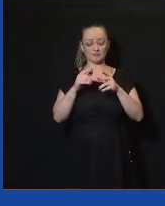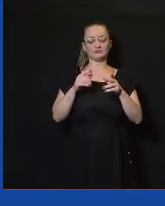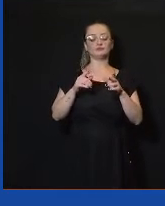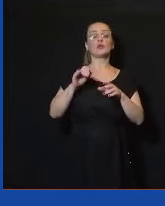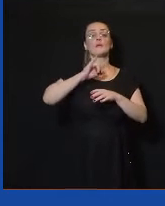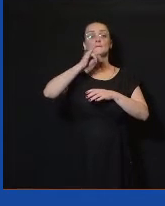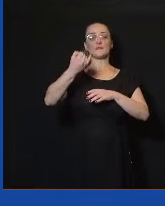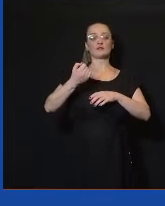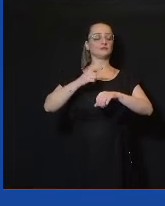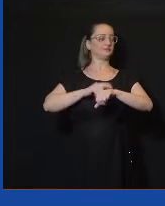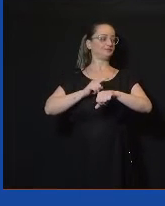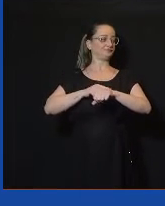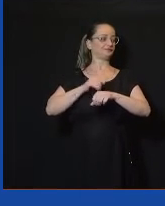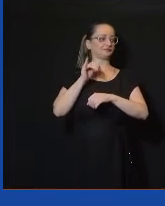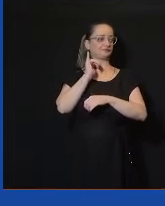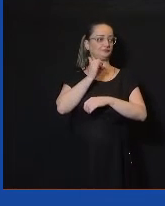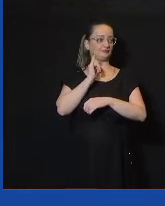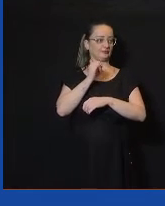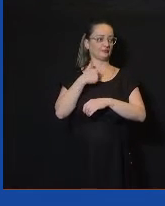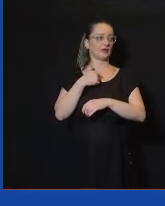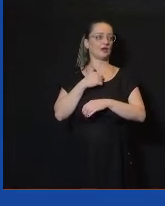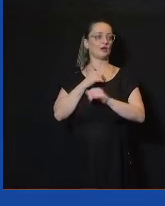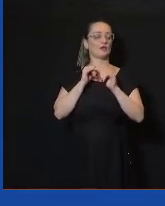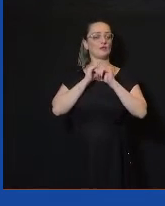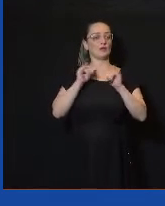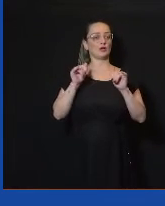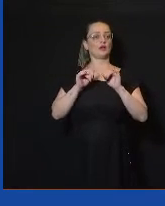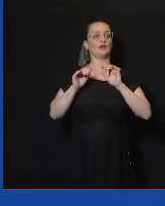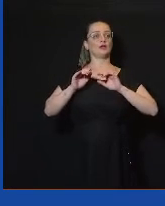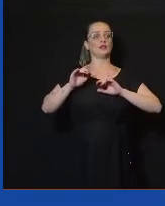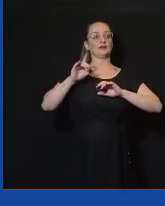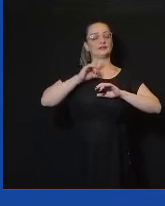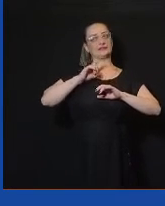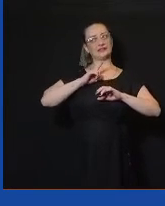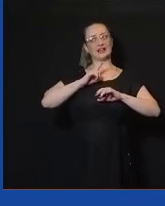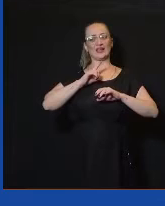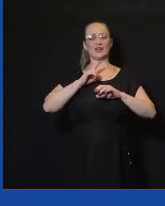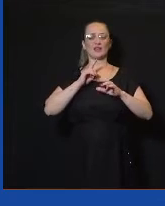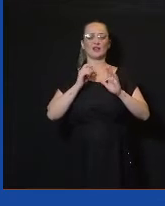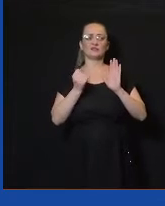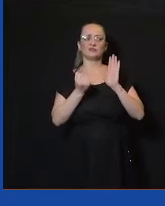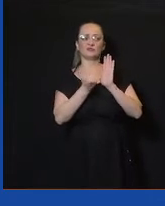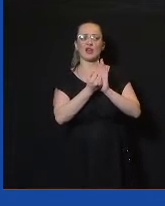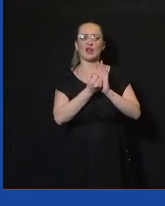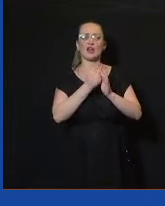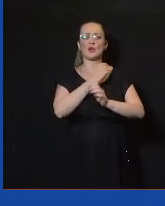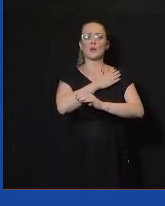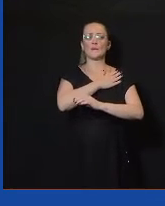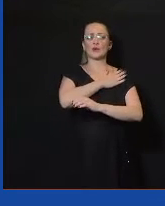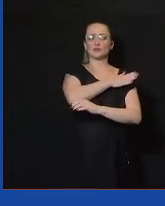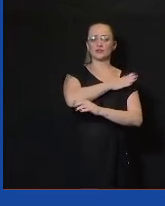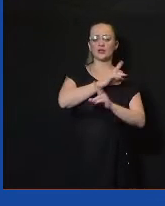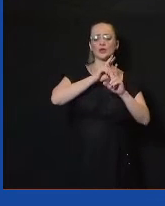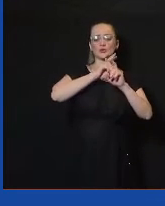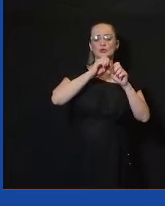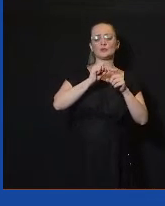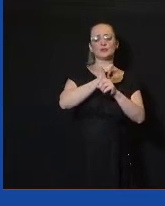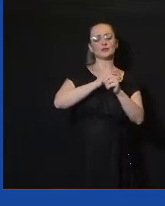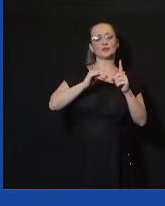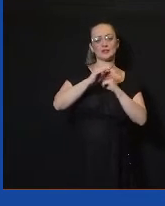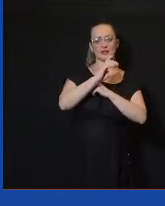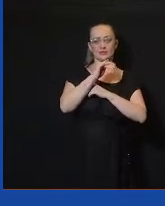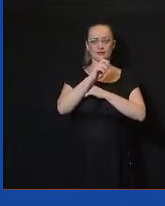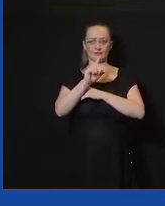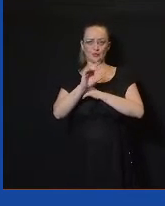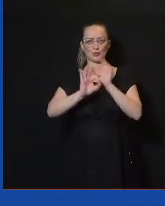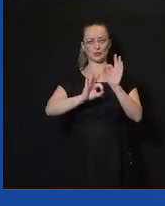porque você trouxe uma questão que existe às vezes um estigma, uma depreciação do que é a sociedade civil, né? Vamos chamar a sociedade civil